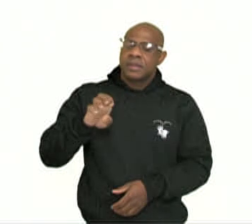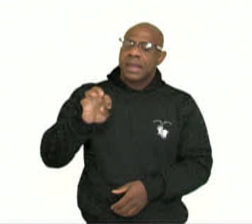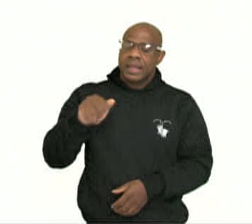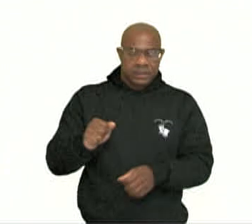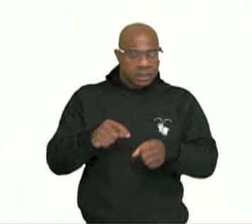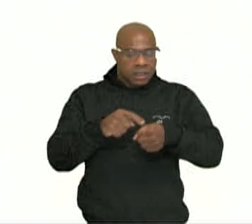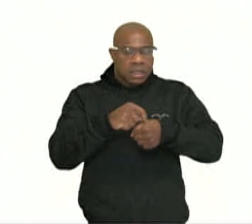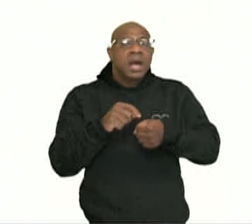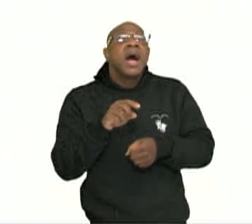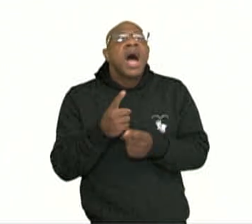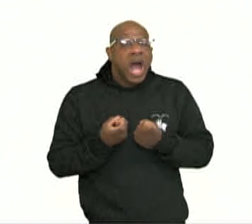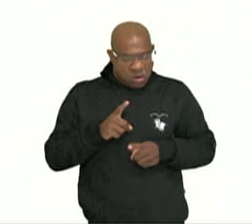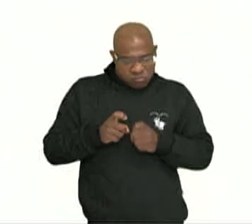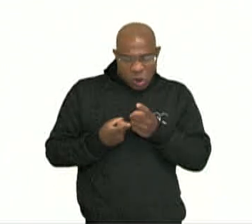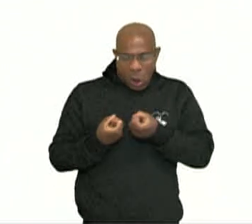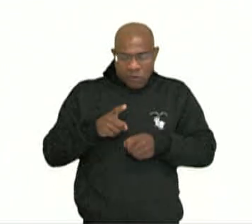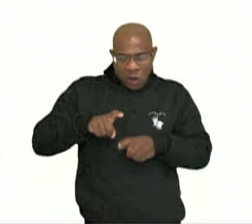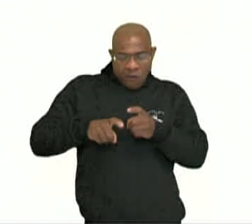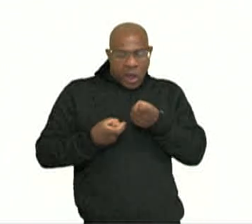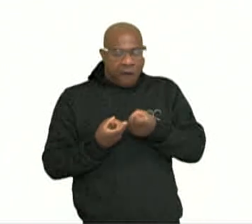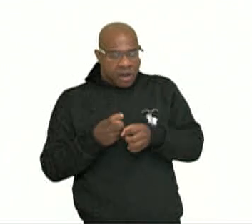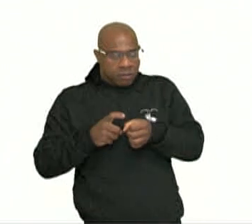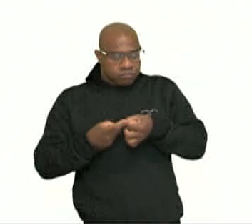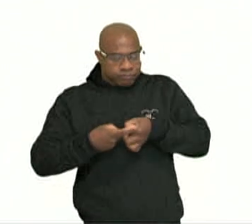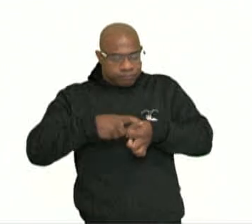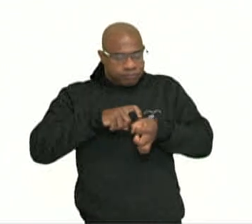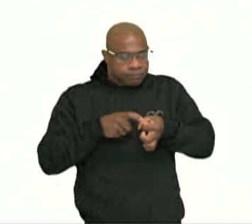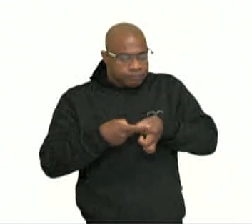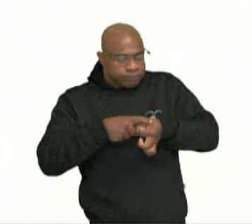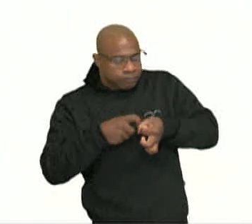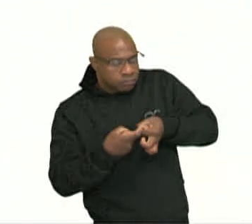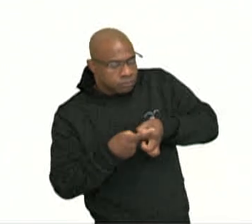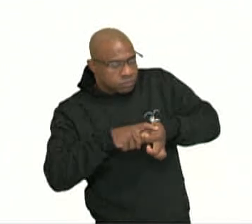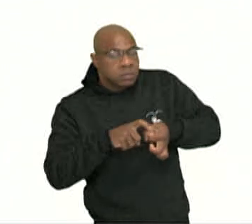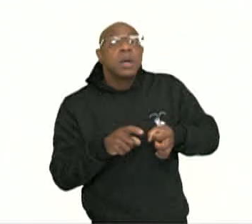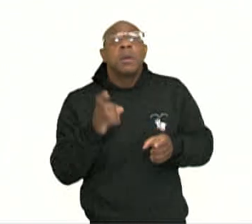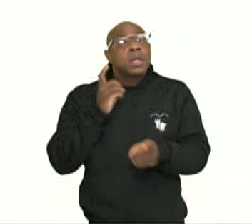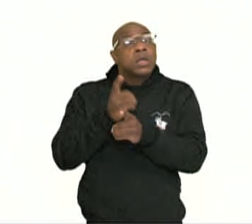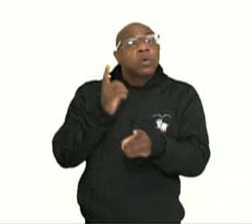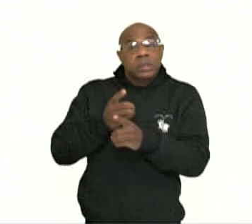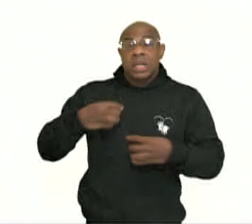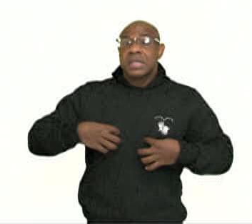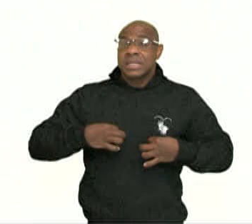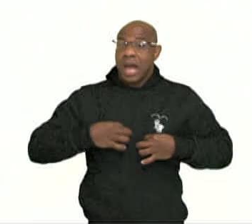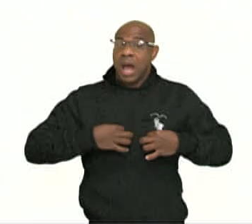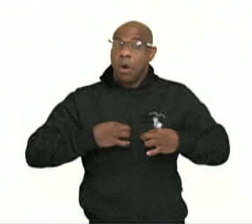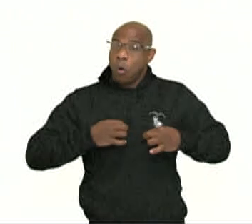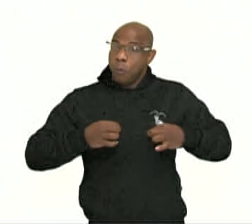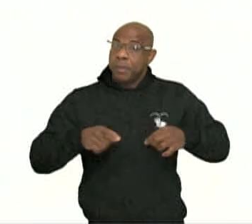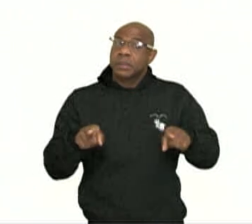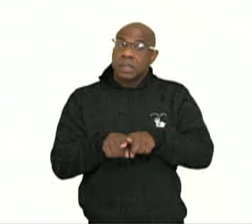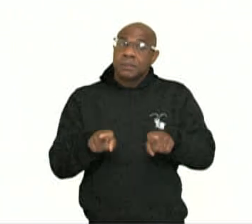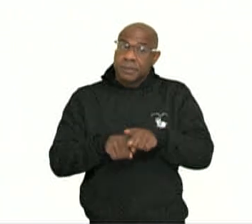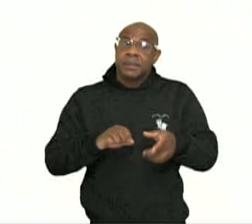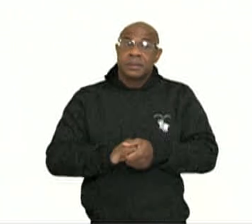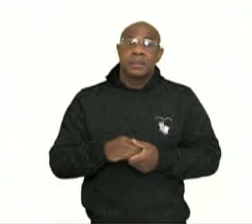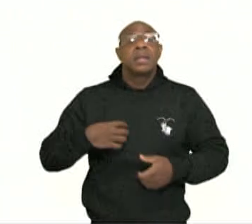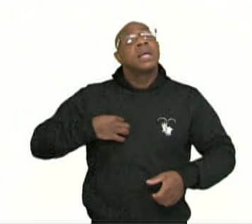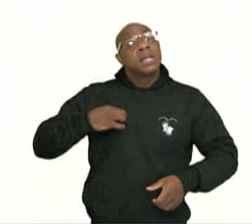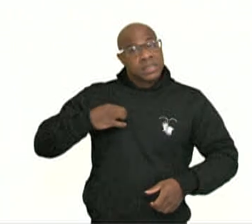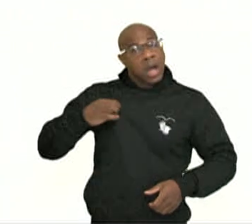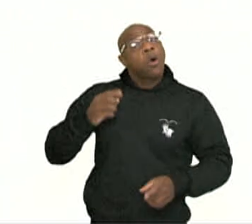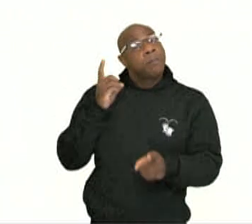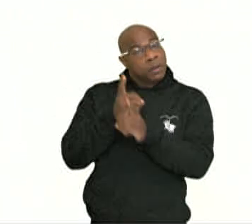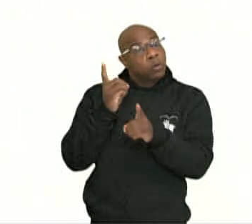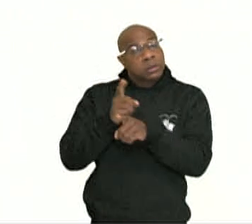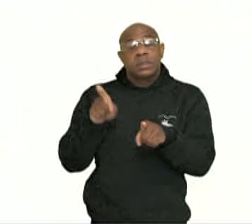vermes, né, dessa doença aí pode ser encontrado nos alimentos e até na roupa. Lembra da roupa que a professora falou? Por isso, cuidado